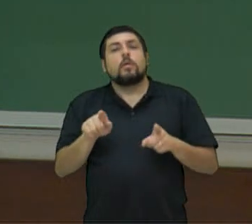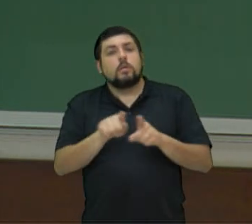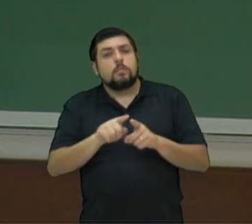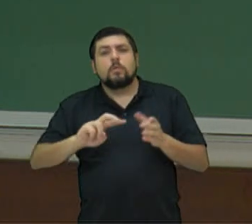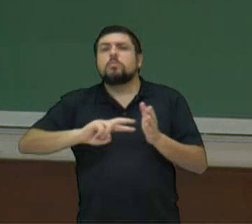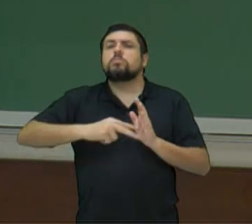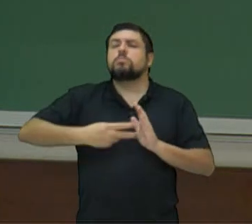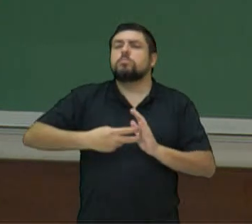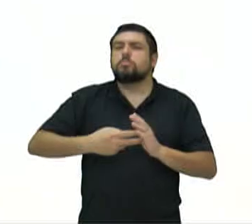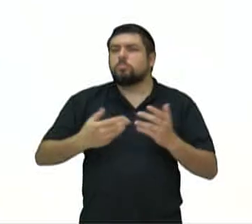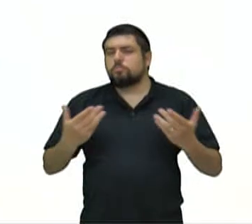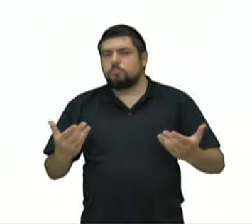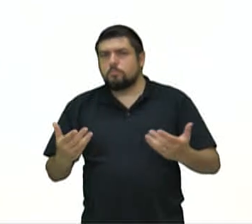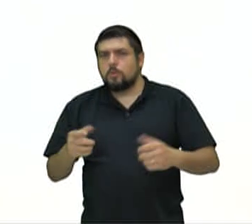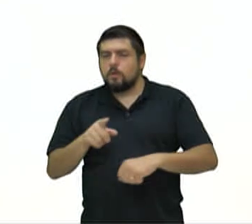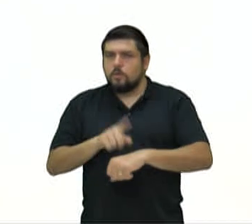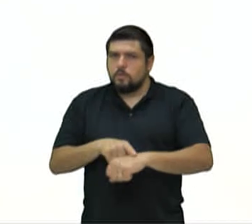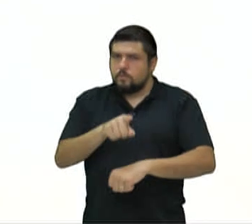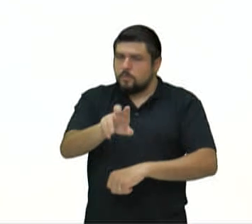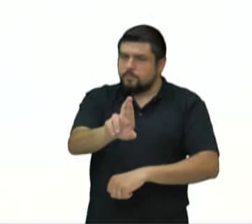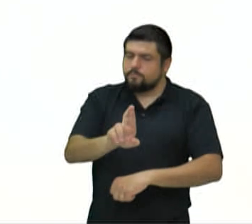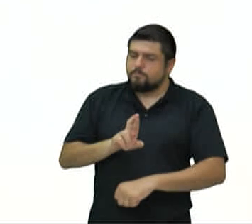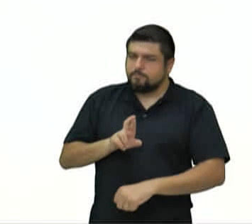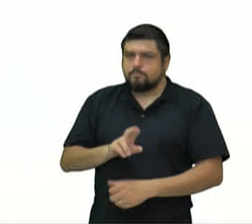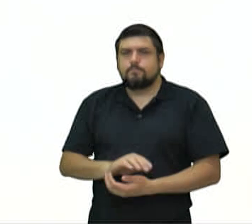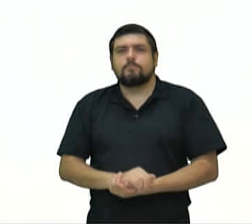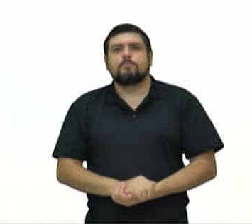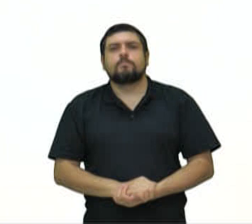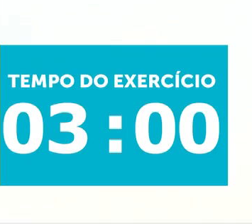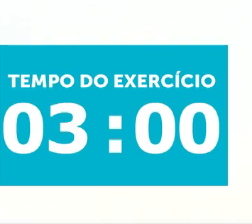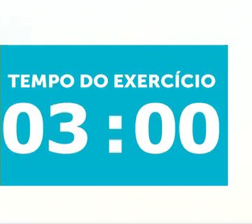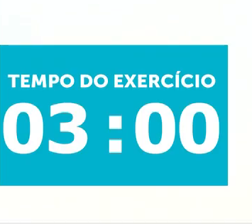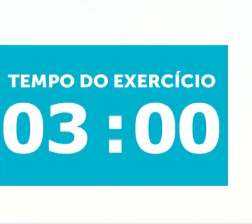no texto? Ok? Vou dar um tempinho e já volto.